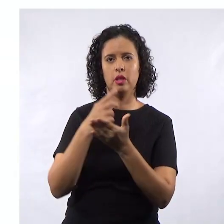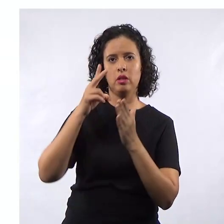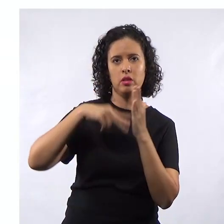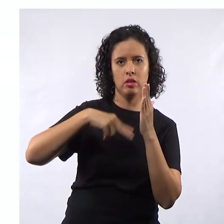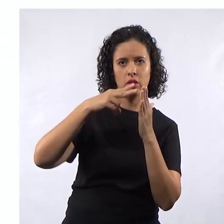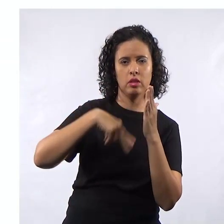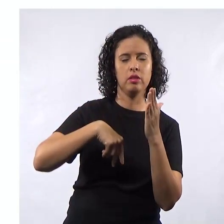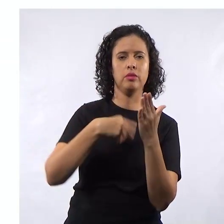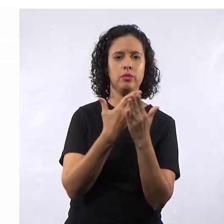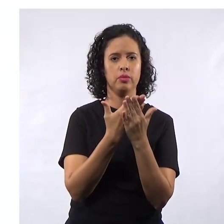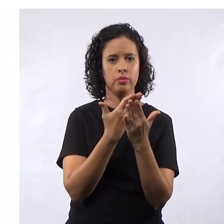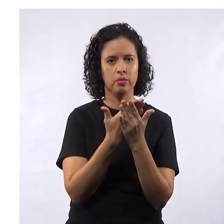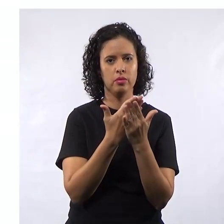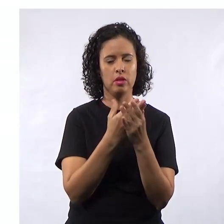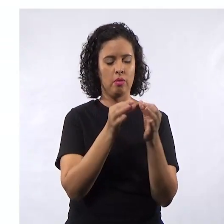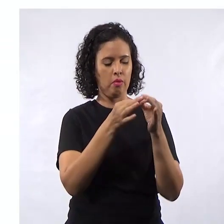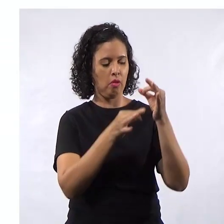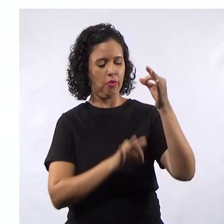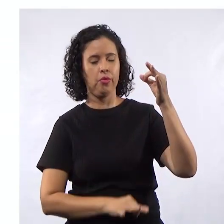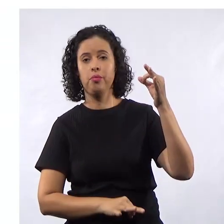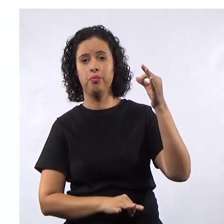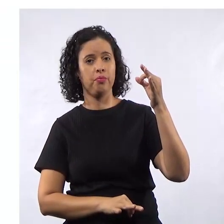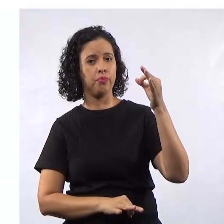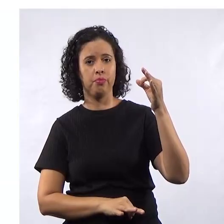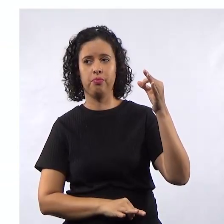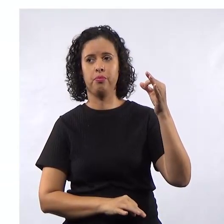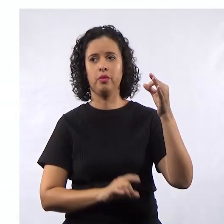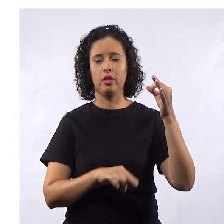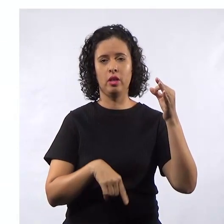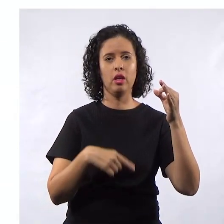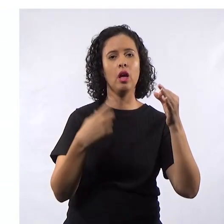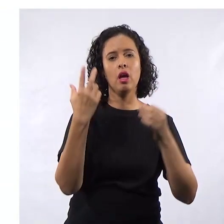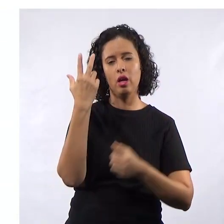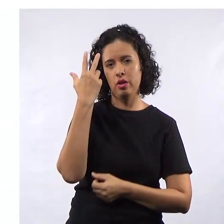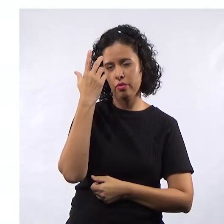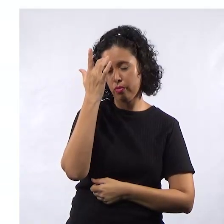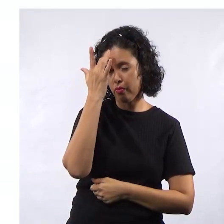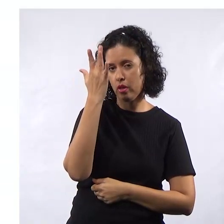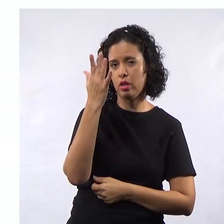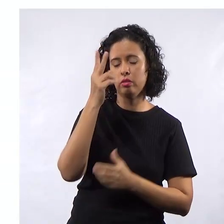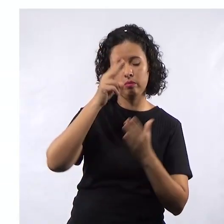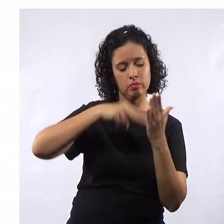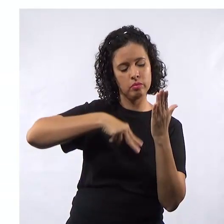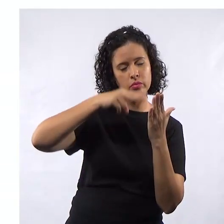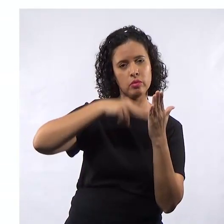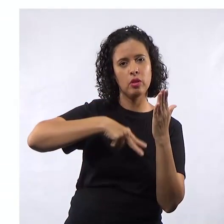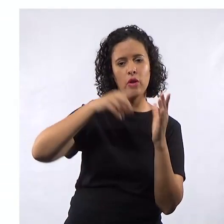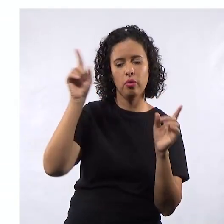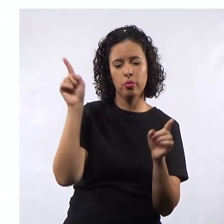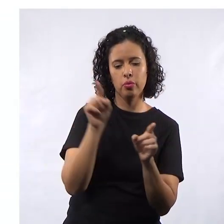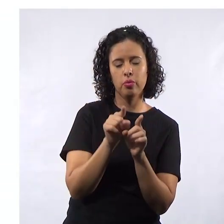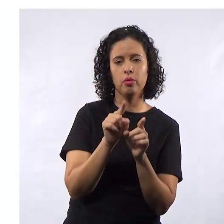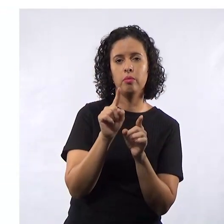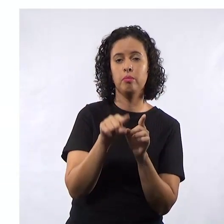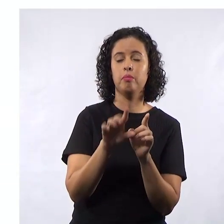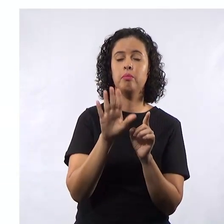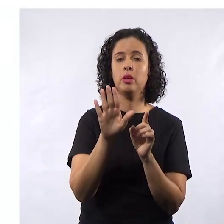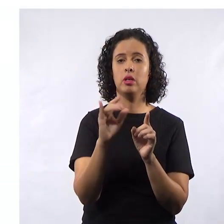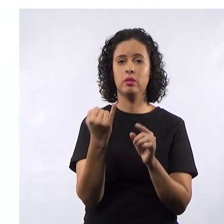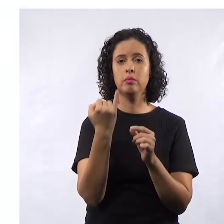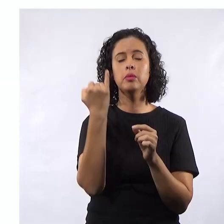estarem lendo, essa lei não é extensa, ela é bem tranquila, é até relativamente curta, mas ela